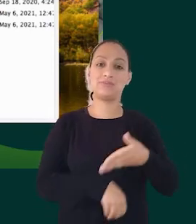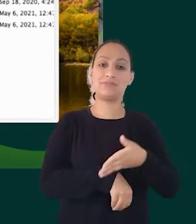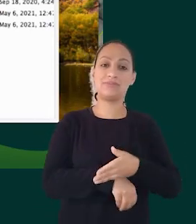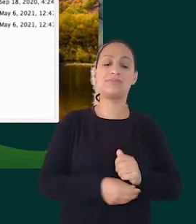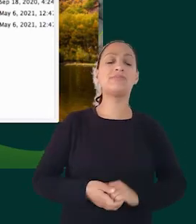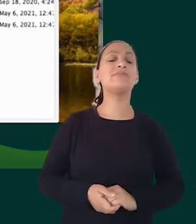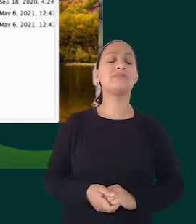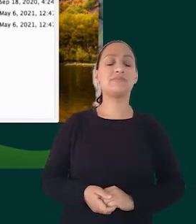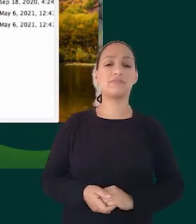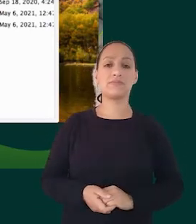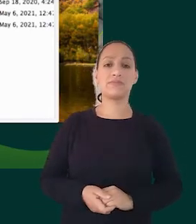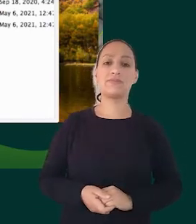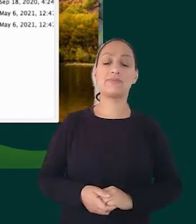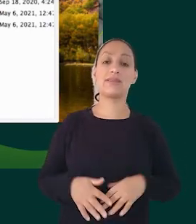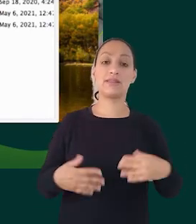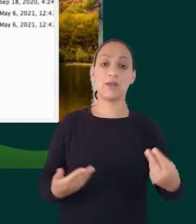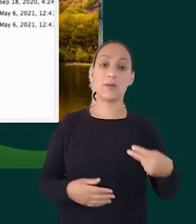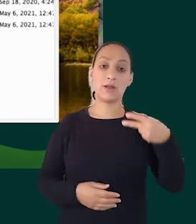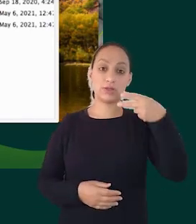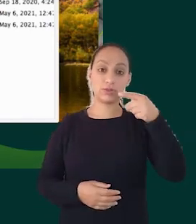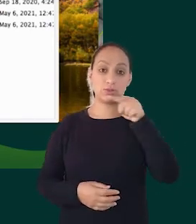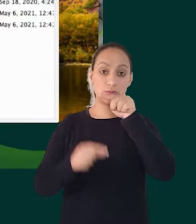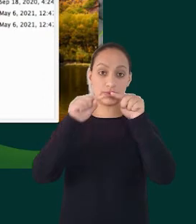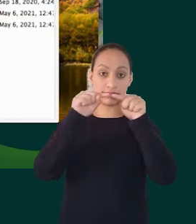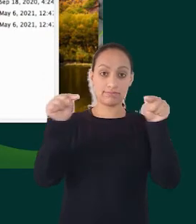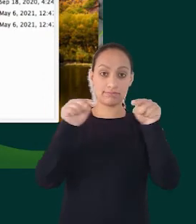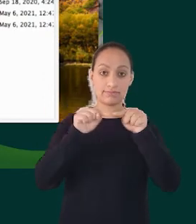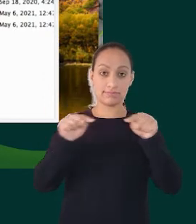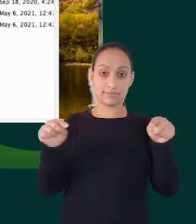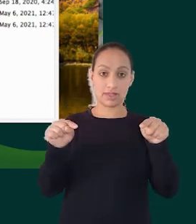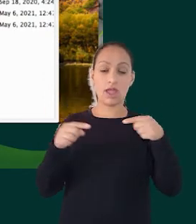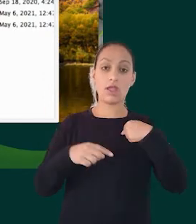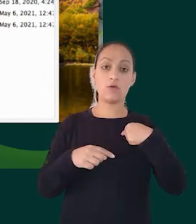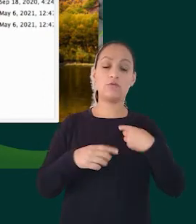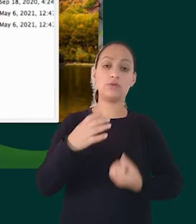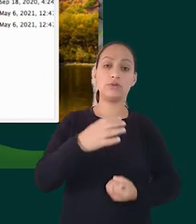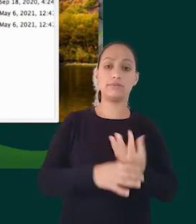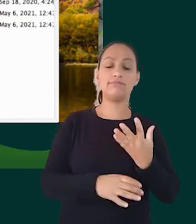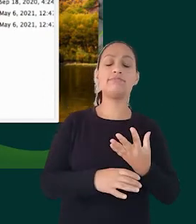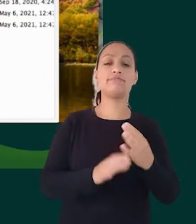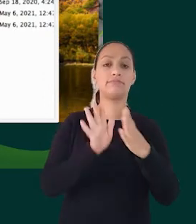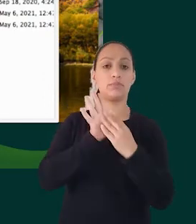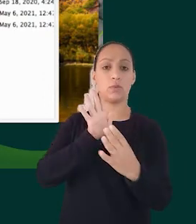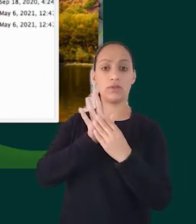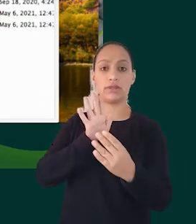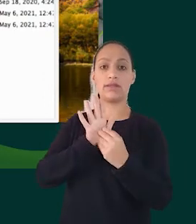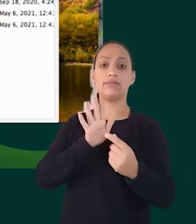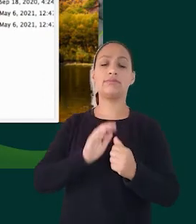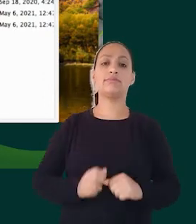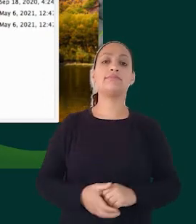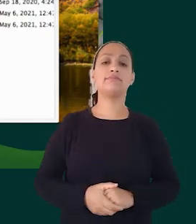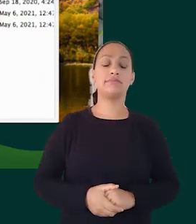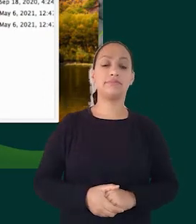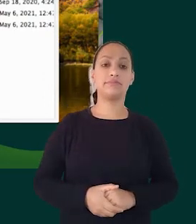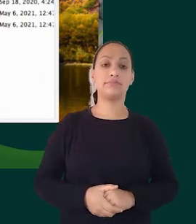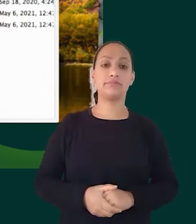Então, com essas duas linhas aqui, eu vou gerar o modelo, e aí ele vai me dar